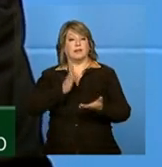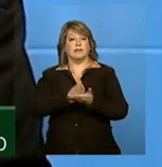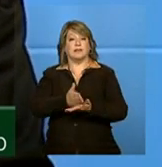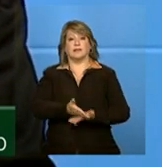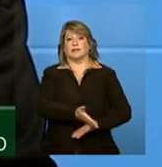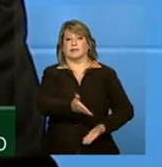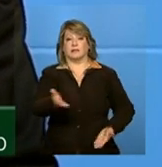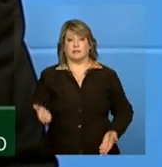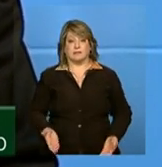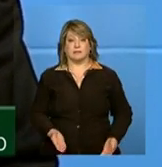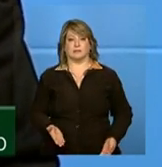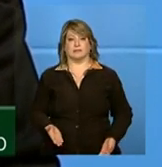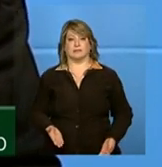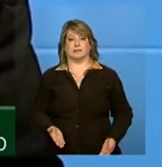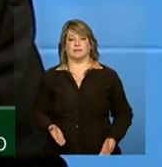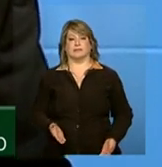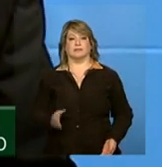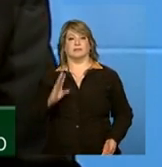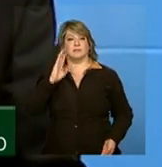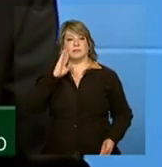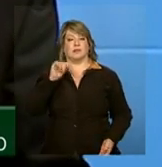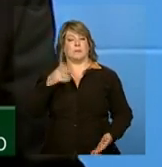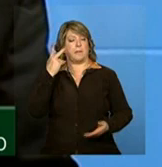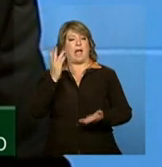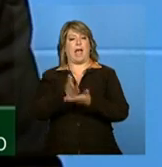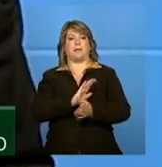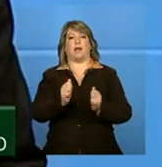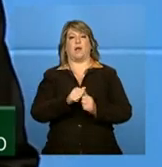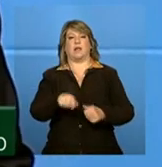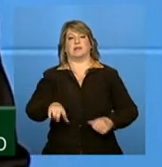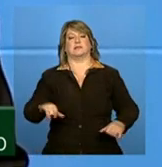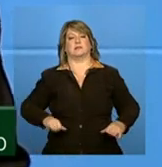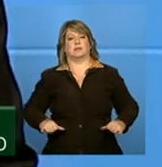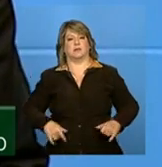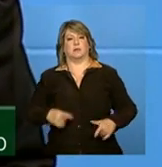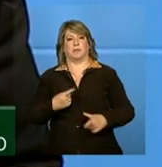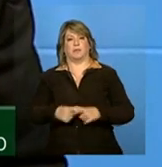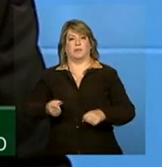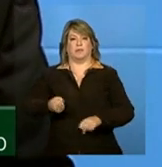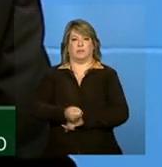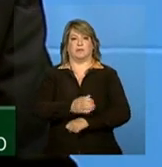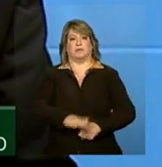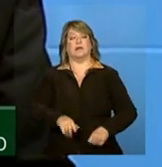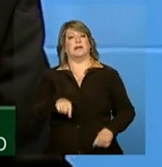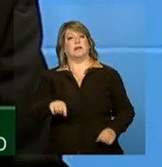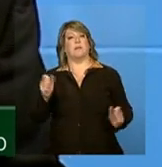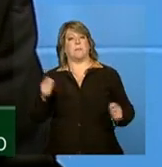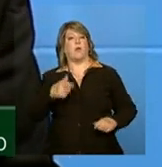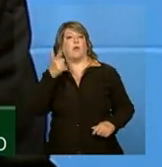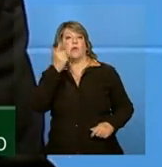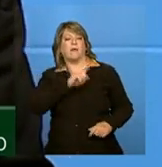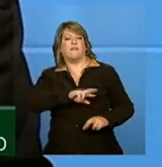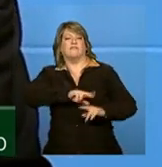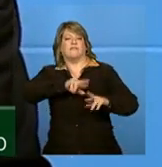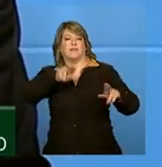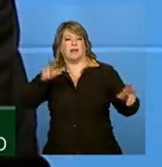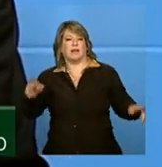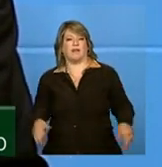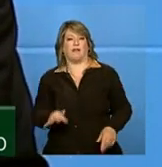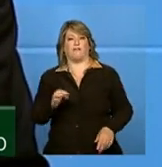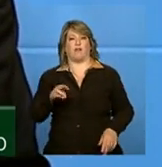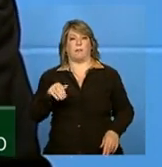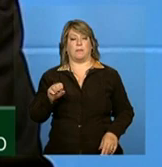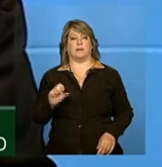a erradicar o trabalho infantil e eliminar as piores formas. Isso pode ser alcançado por várias formas, entre as